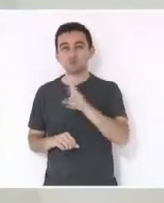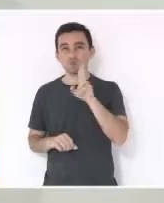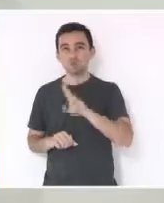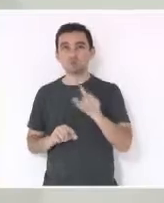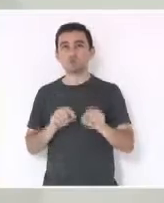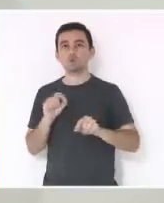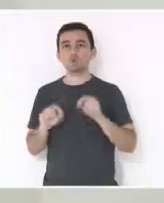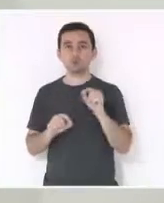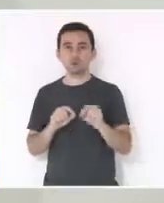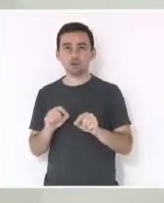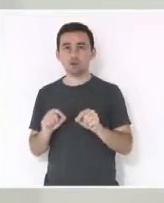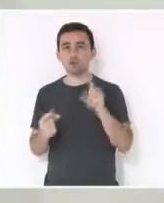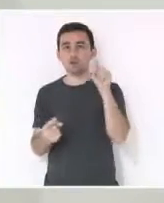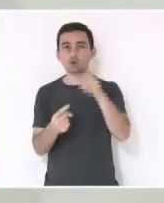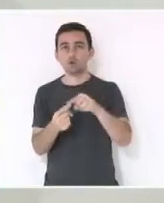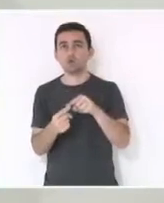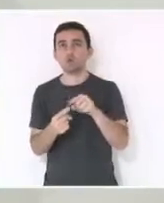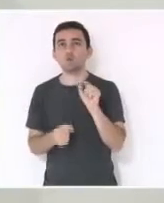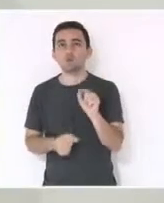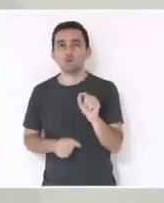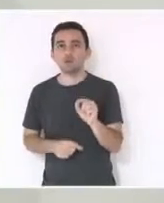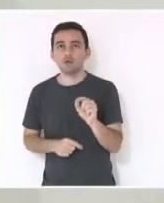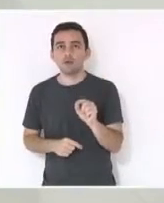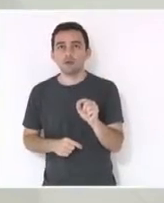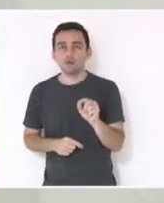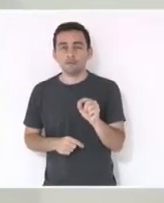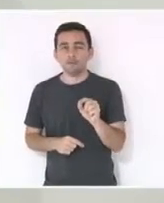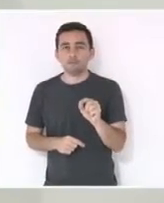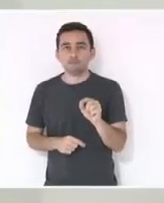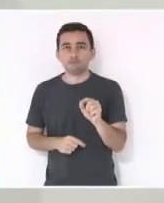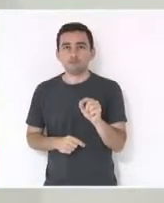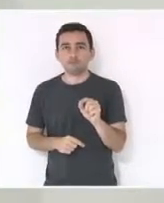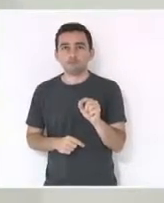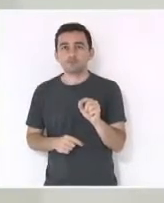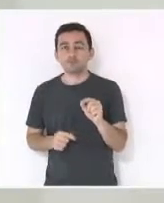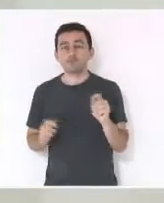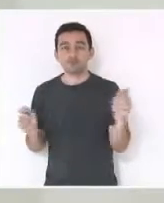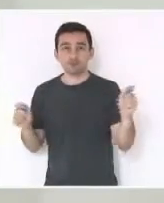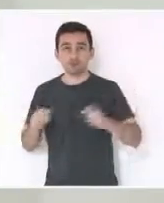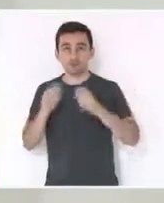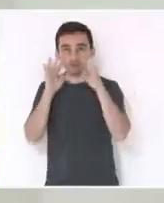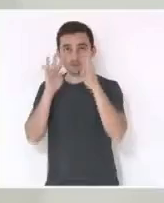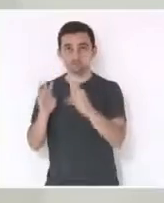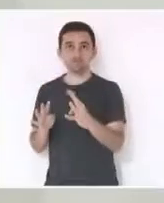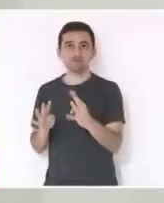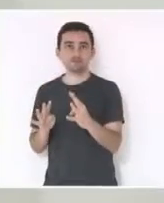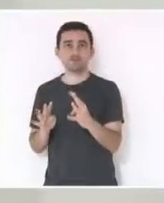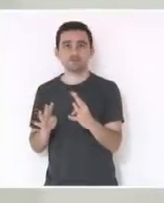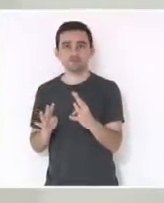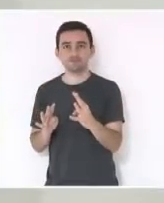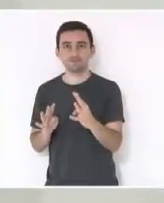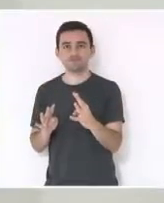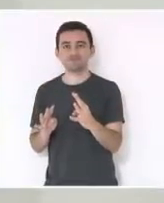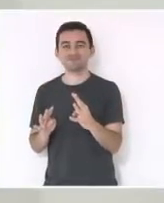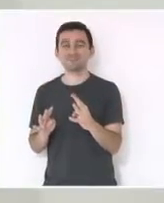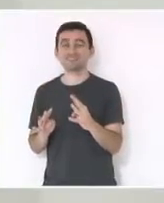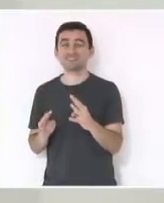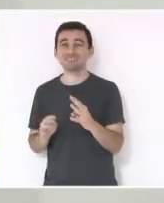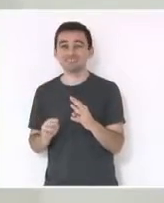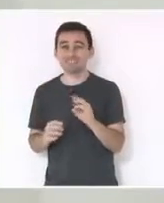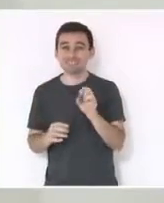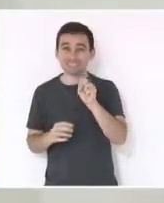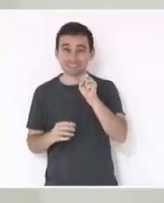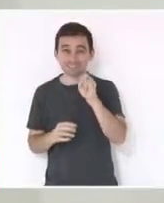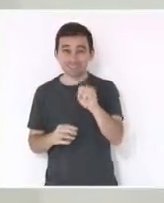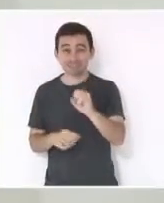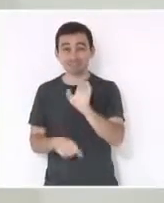objetivamente nós podemos observar aqui que seria um caso de que